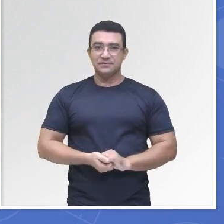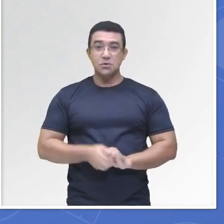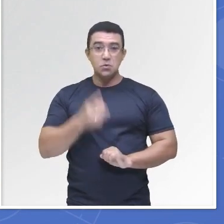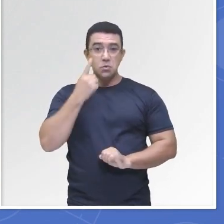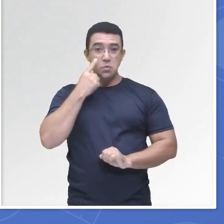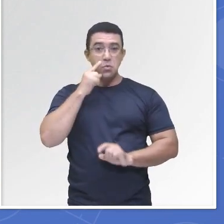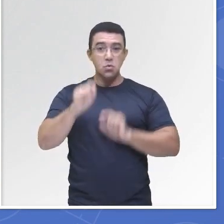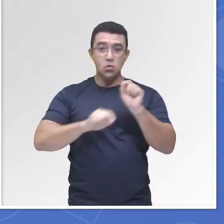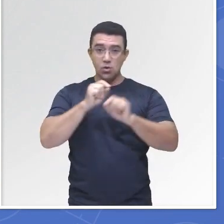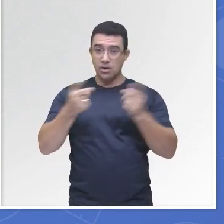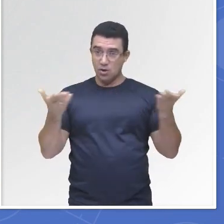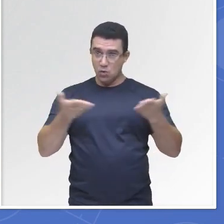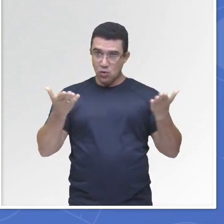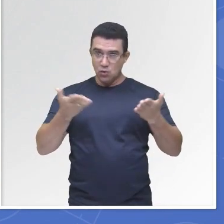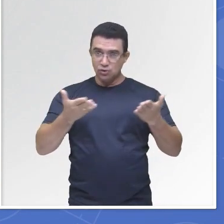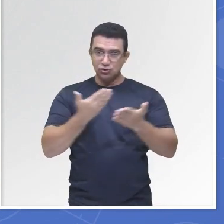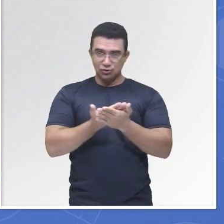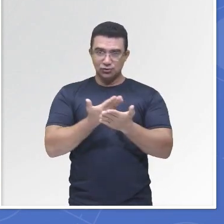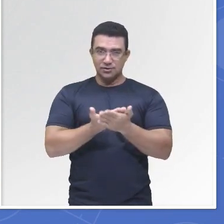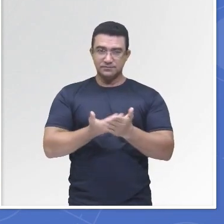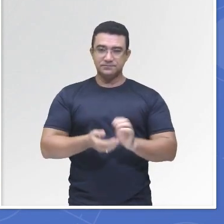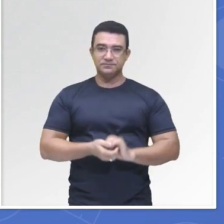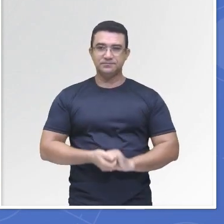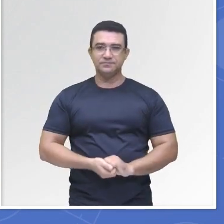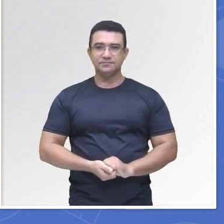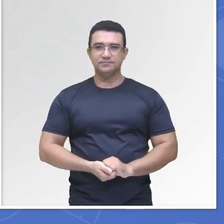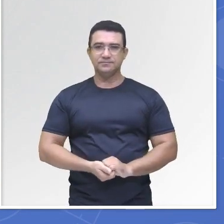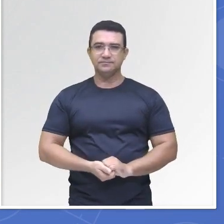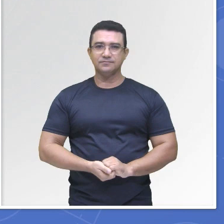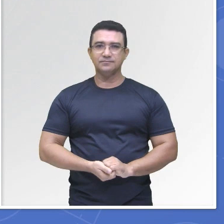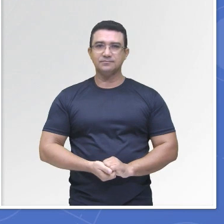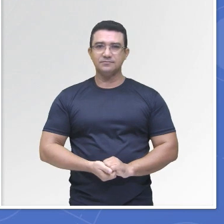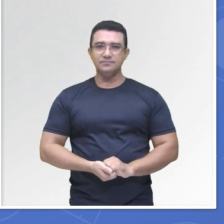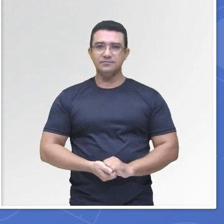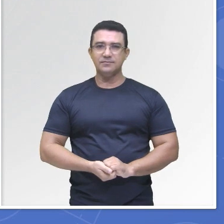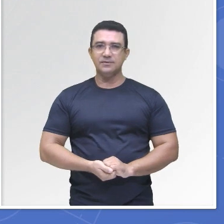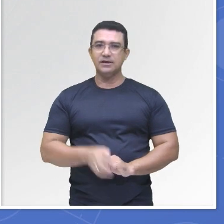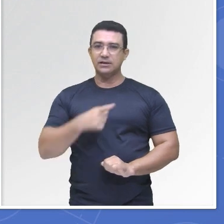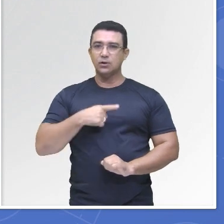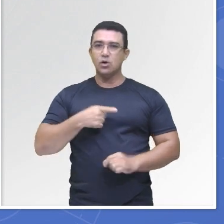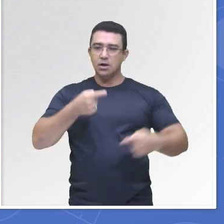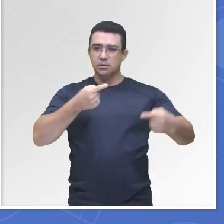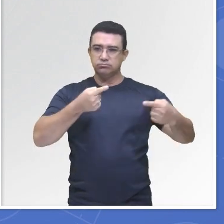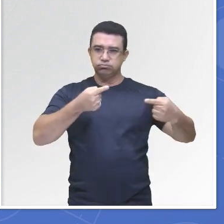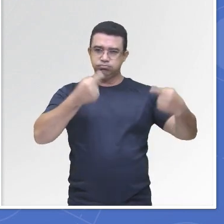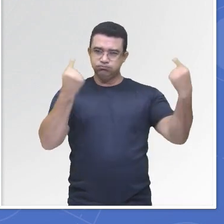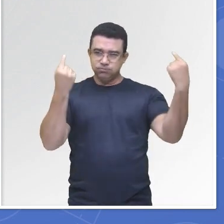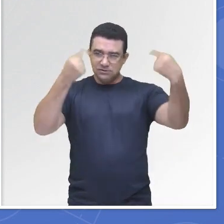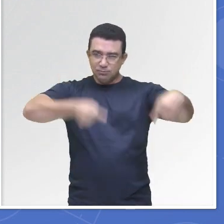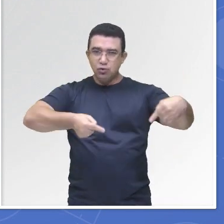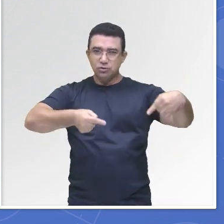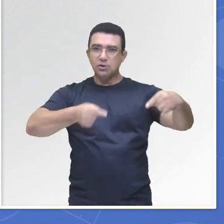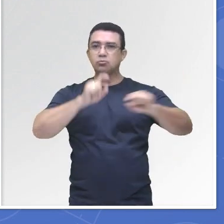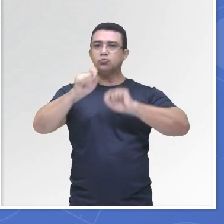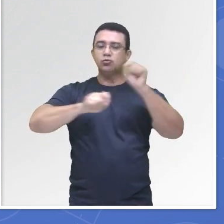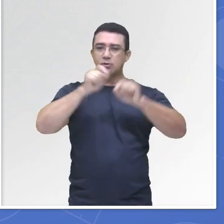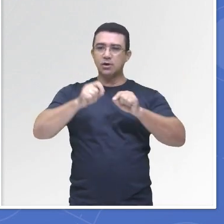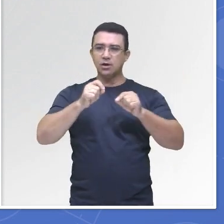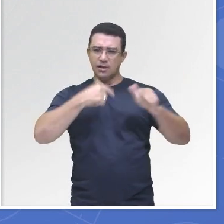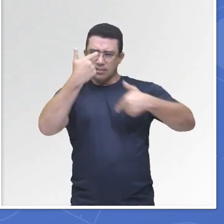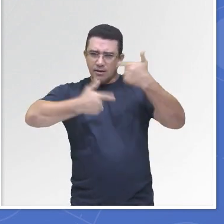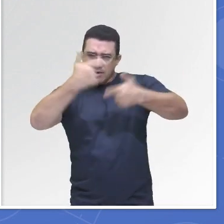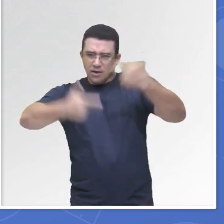que a gente vai estudar nesse momento de aula? Então a gente vai ver aí a disputa entre colonos leigos e o clero